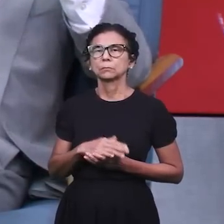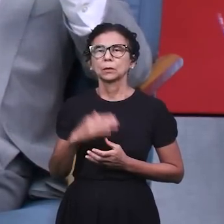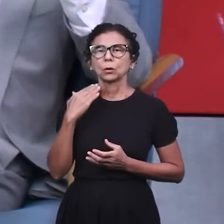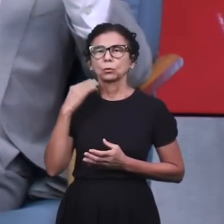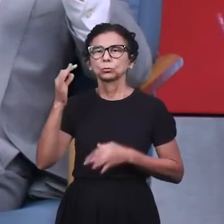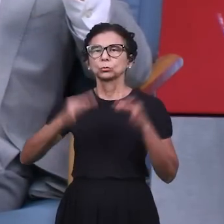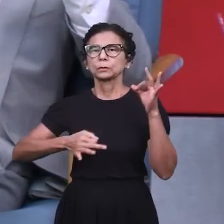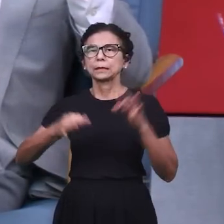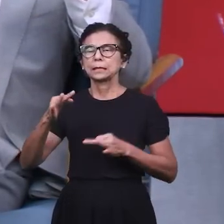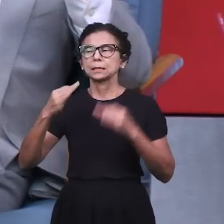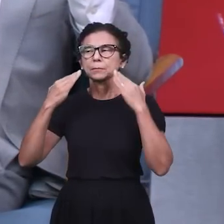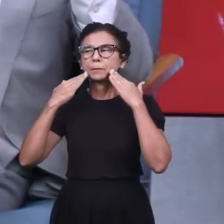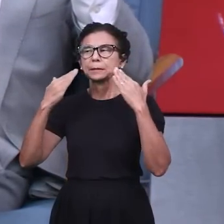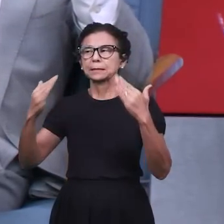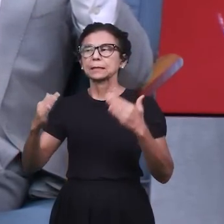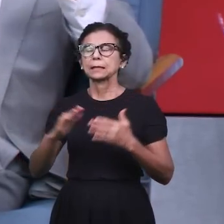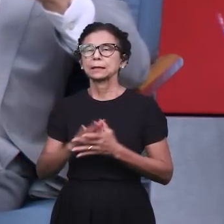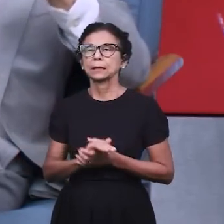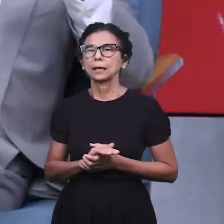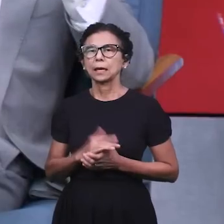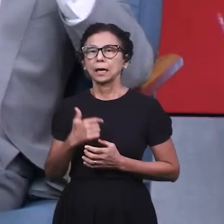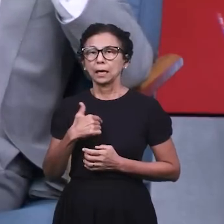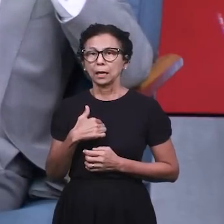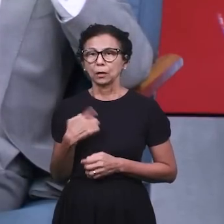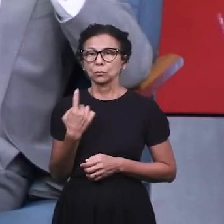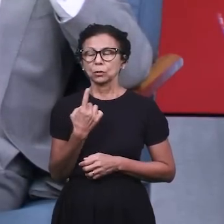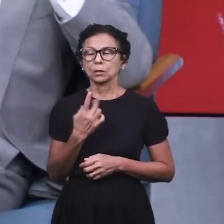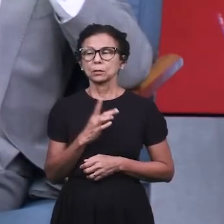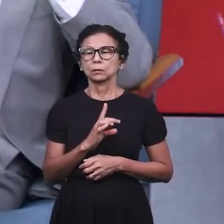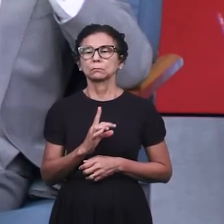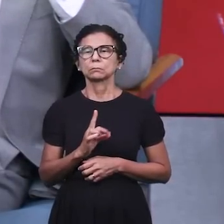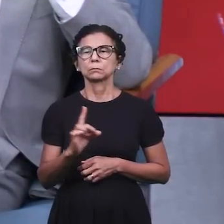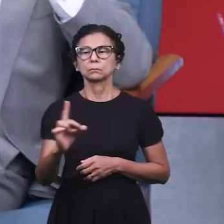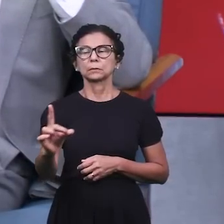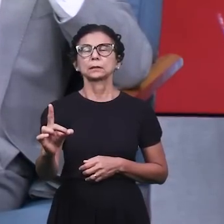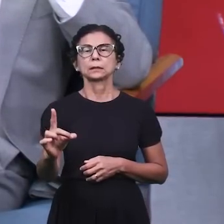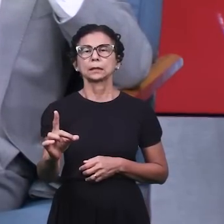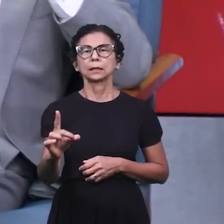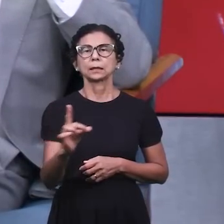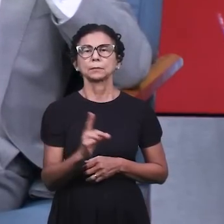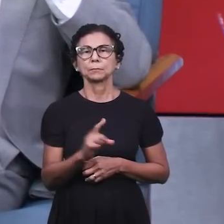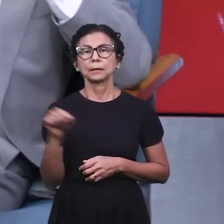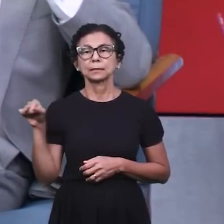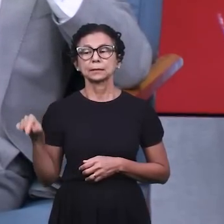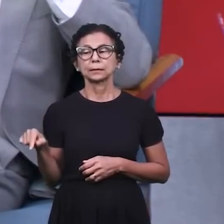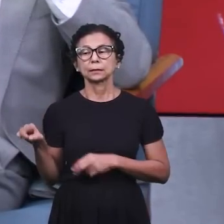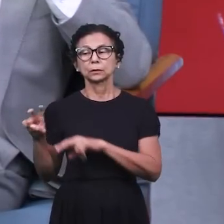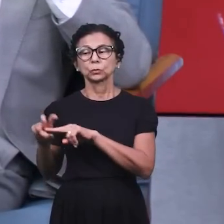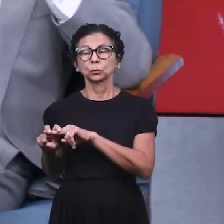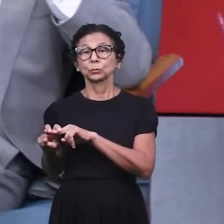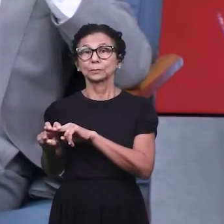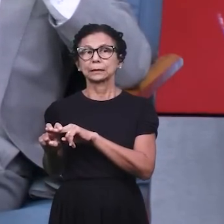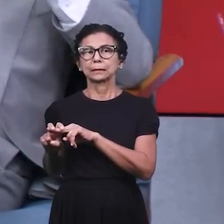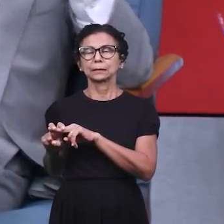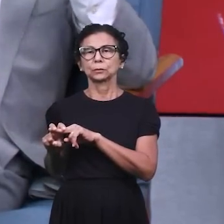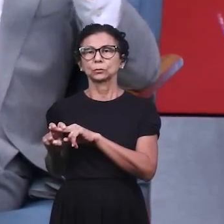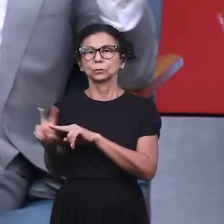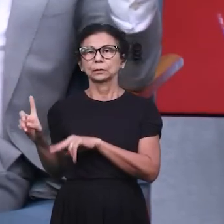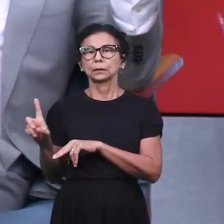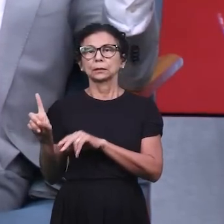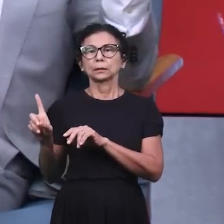Aí eu fui chamado, eu entrei sozinho, mas o varão entrou comigo. Ele sentou do meu lado.